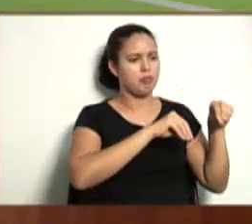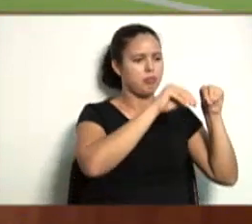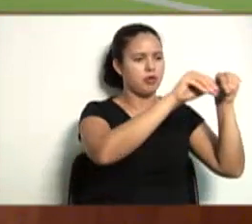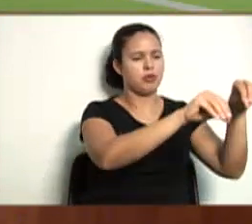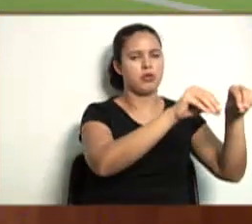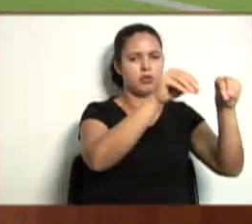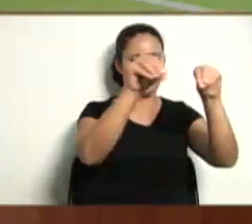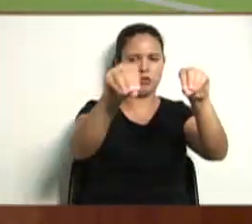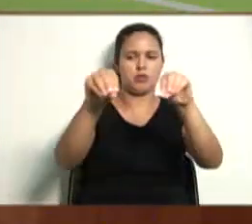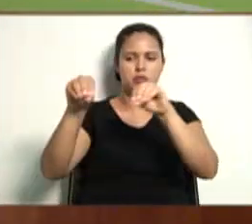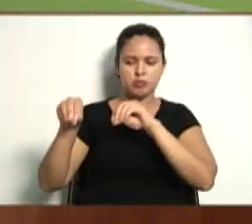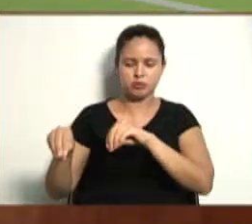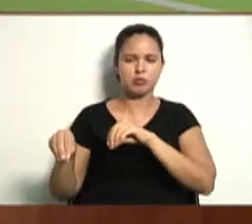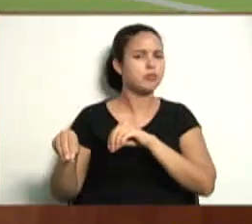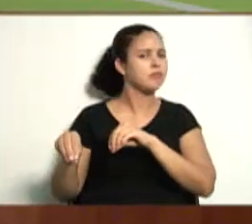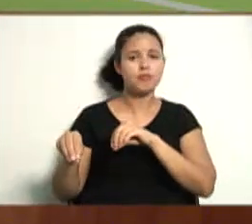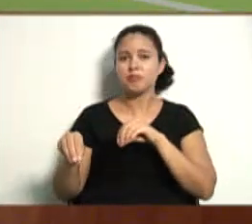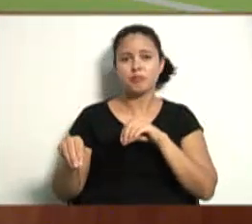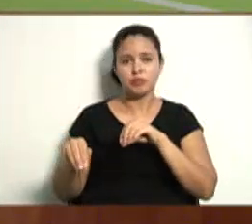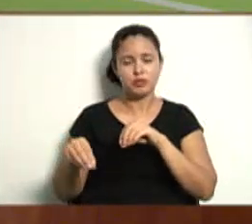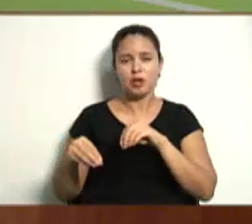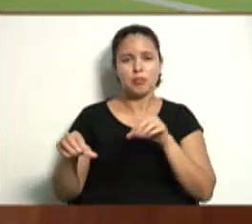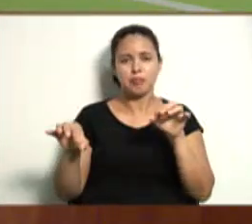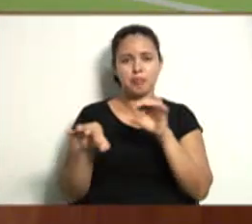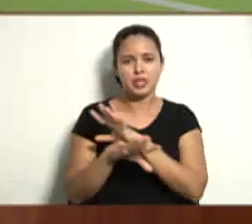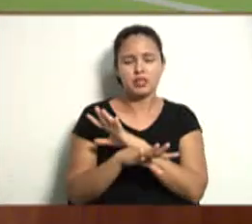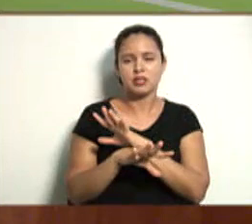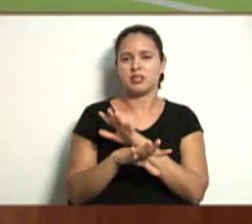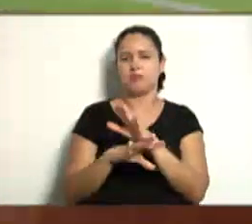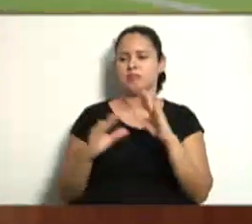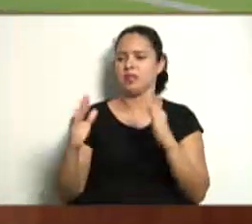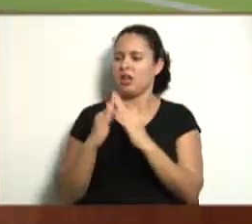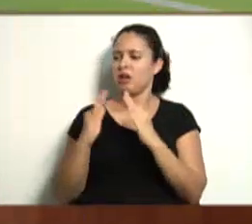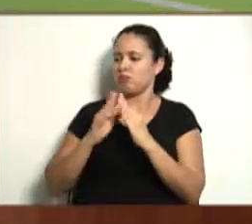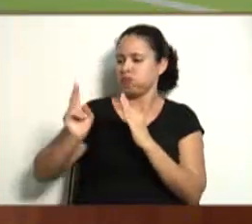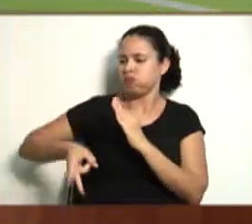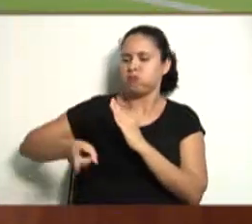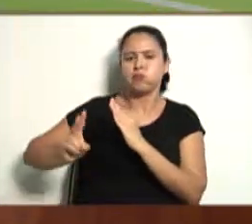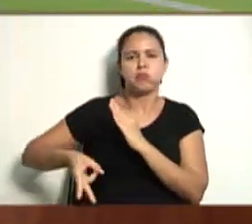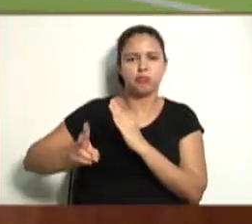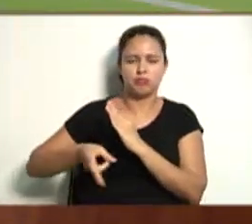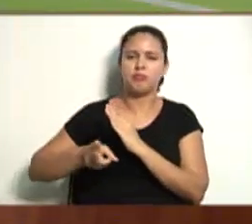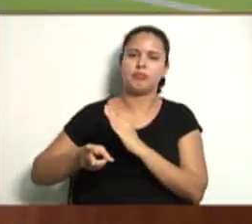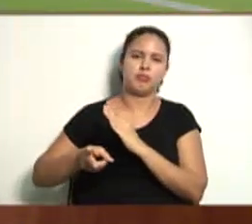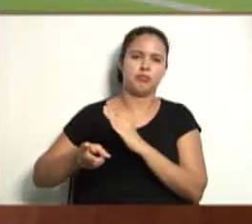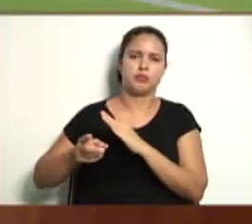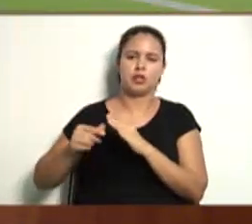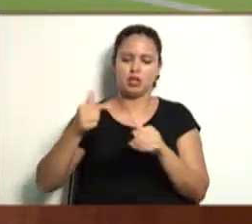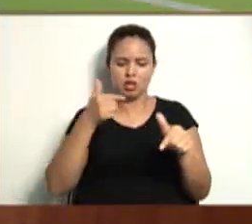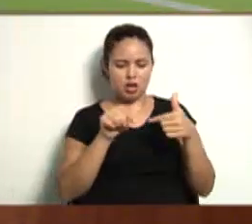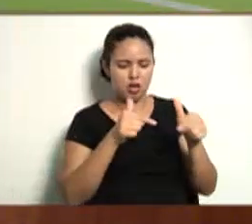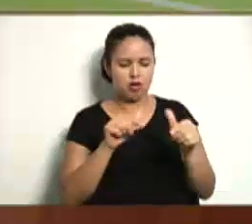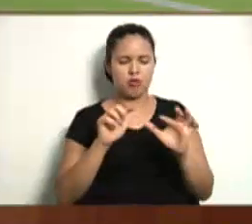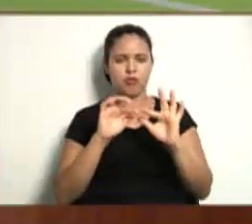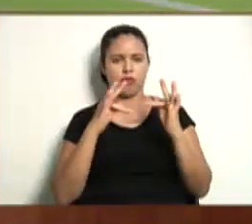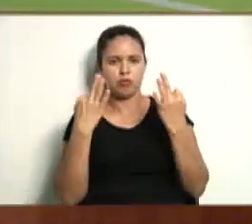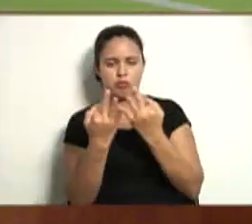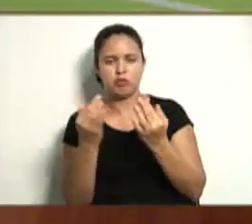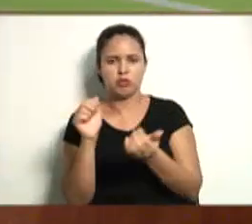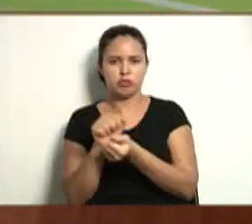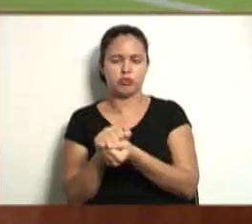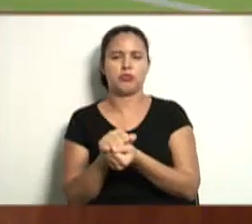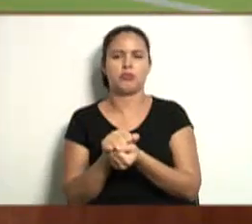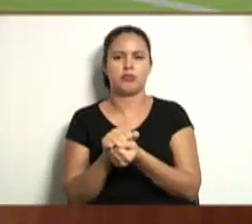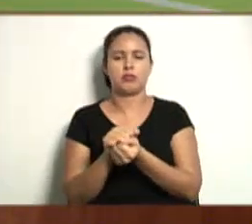Então, pelo trabalho, nós nos realizamos, nós nos desenvolvemos. Não é possível pensar